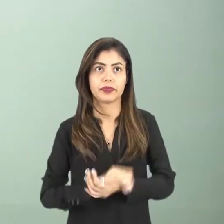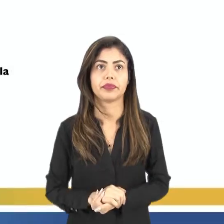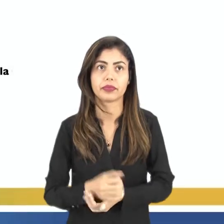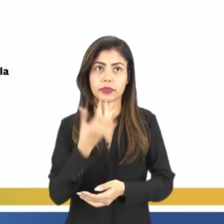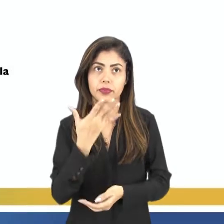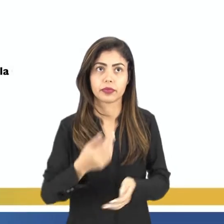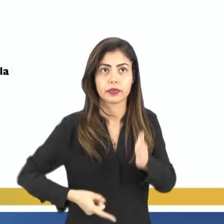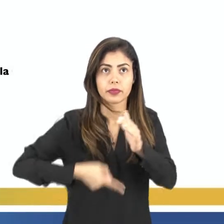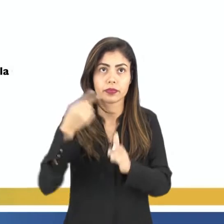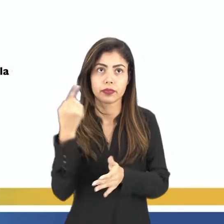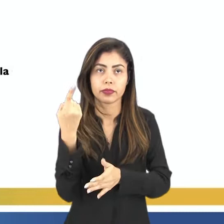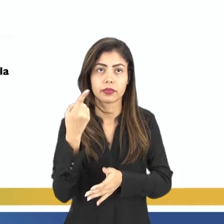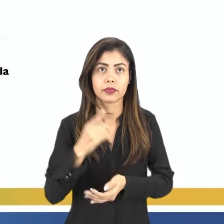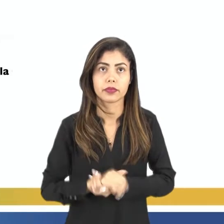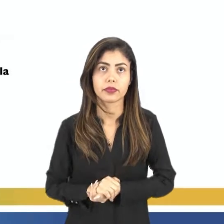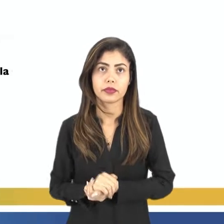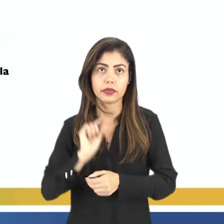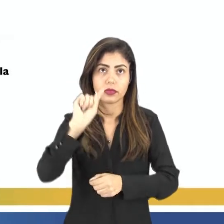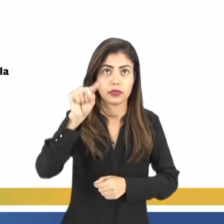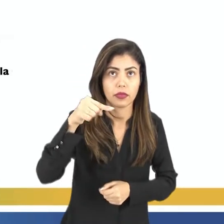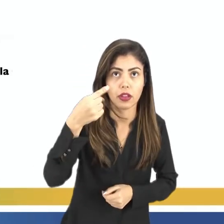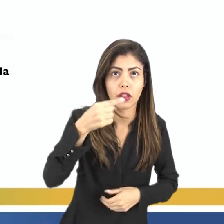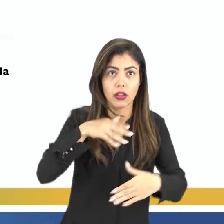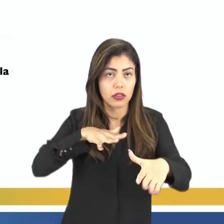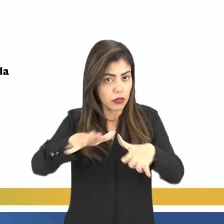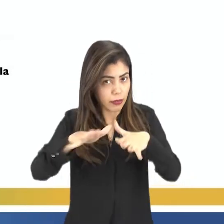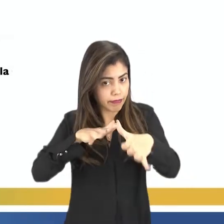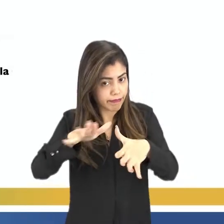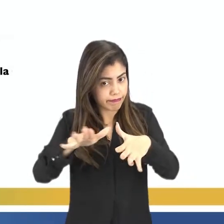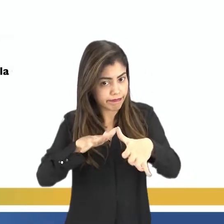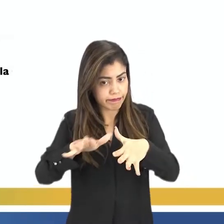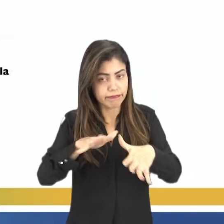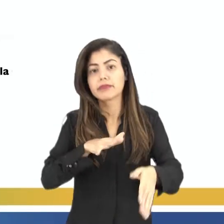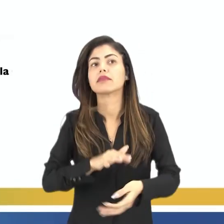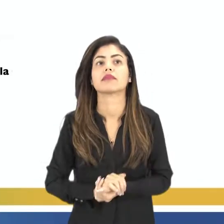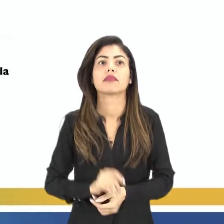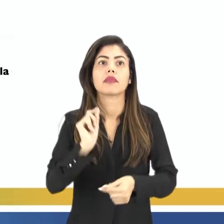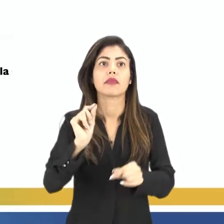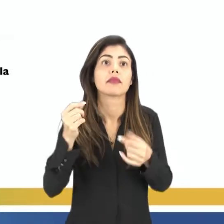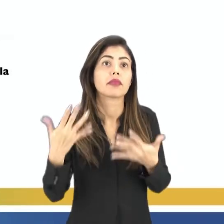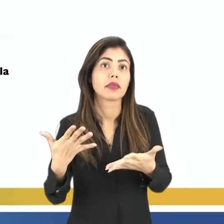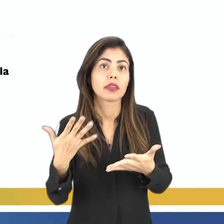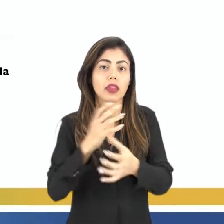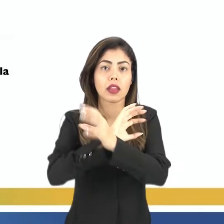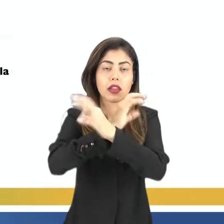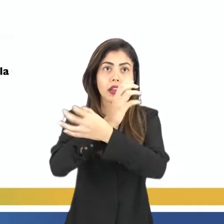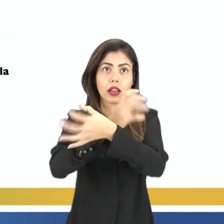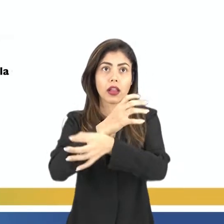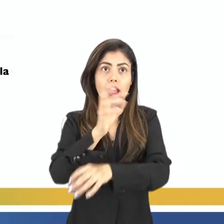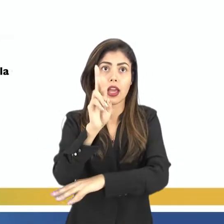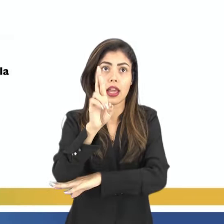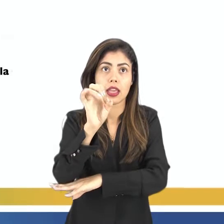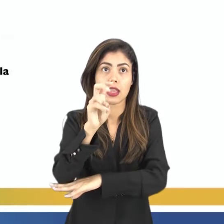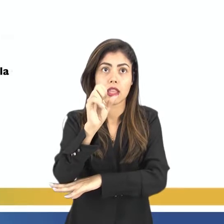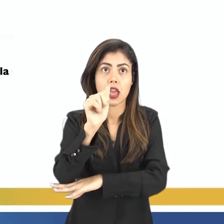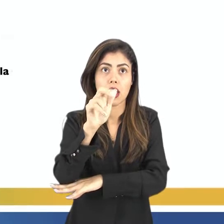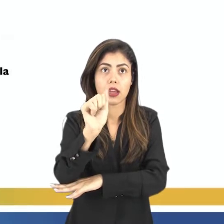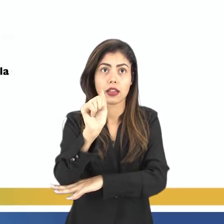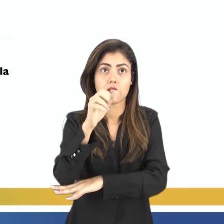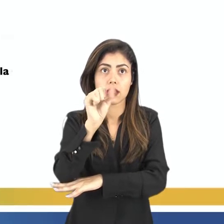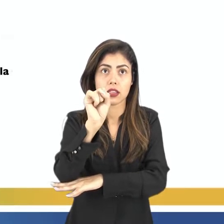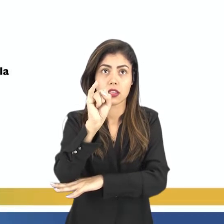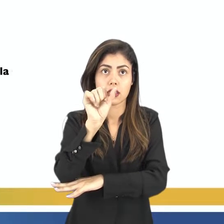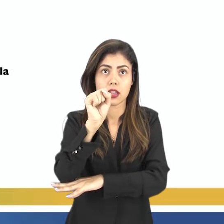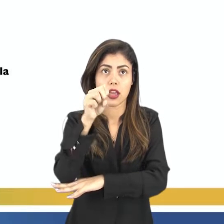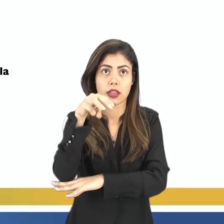Bom, a primeira função, depois da locomoção e da movimentação, a gente vai ter os ossos como reserva de sais